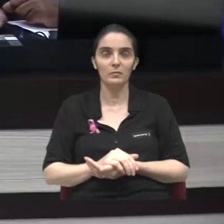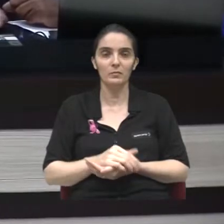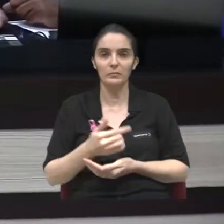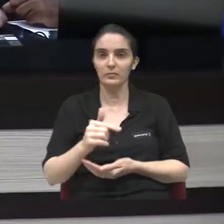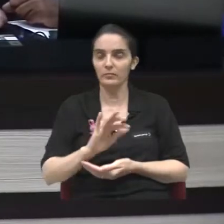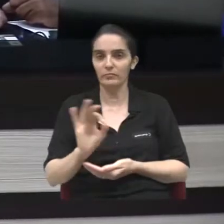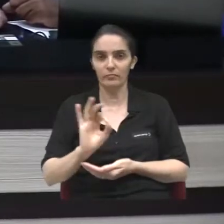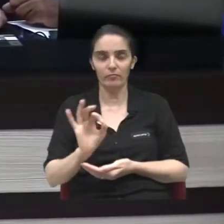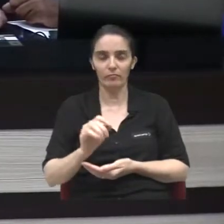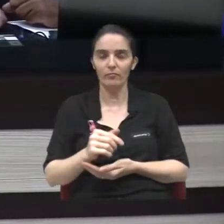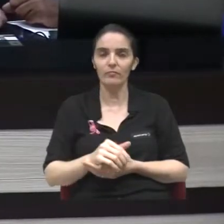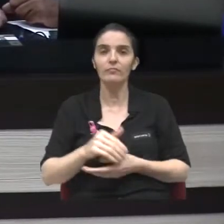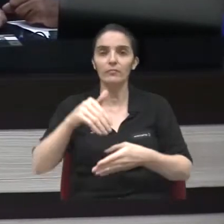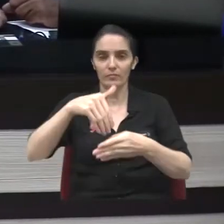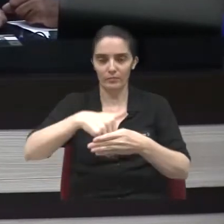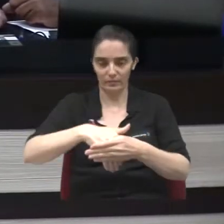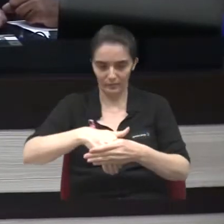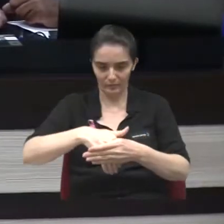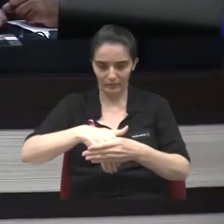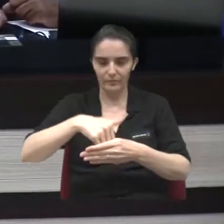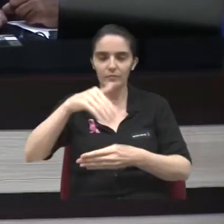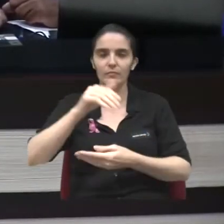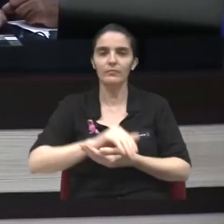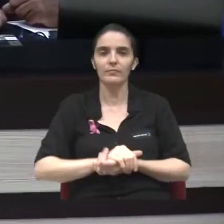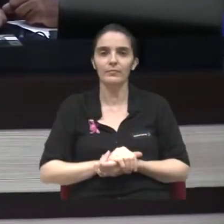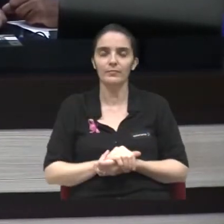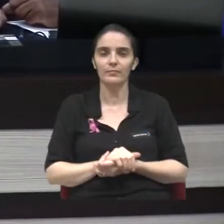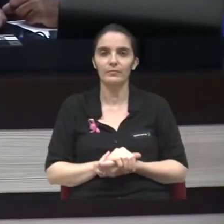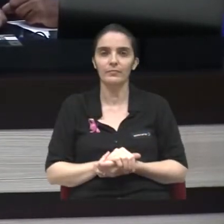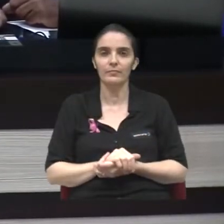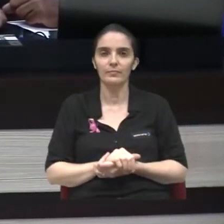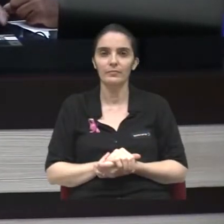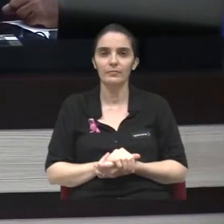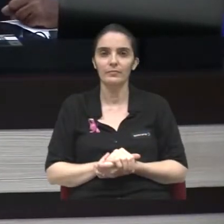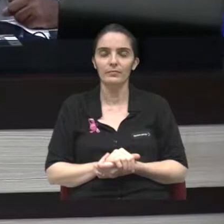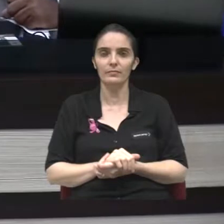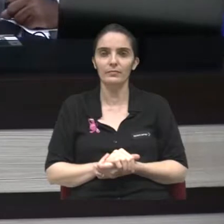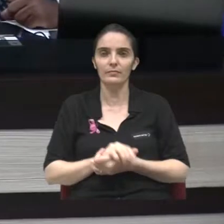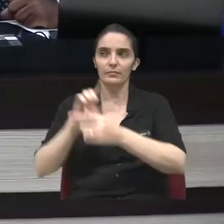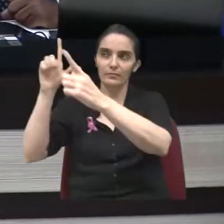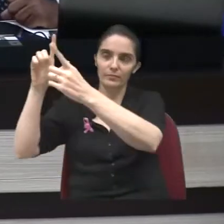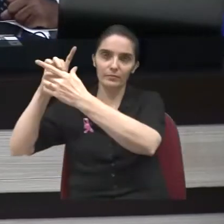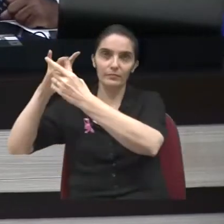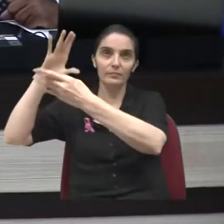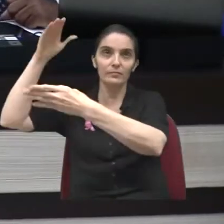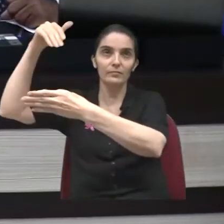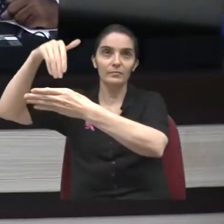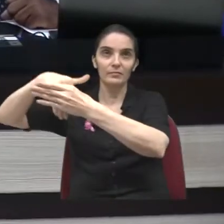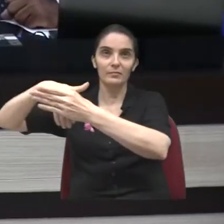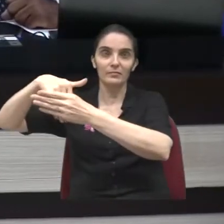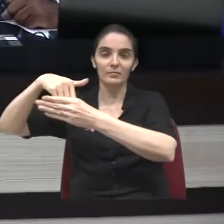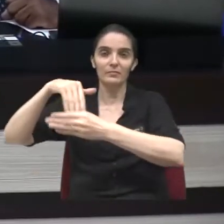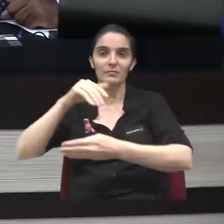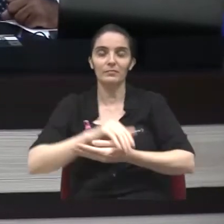vereador para discutir a moção, vai à votação. Está aberto o painel de votação. Senhores vereadores, registrem o